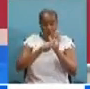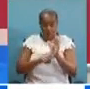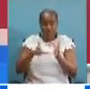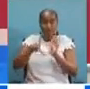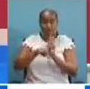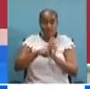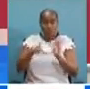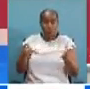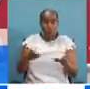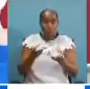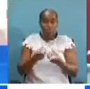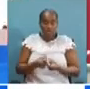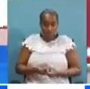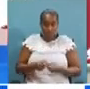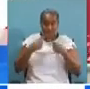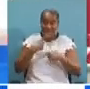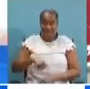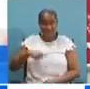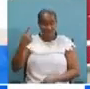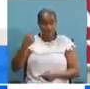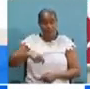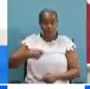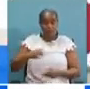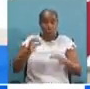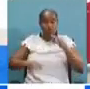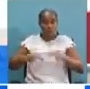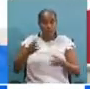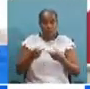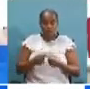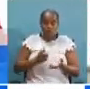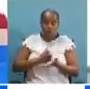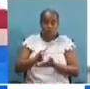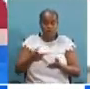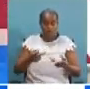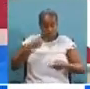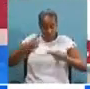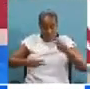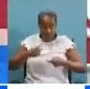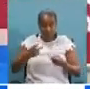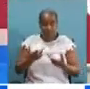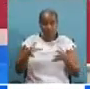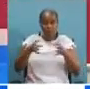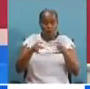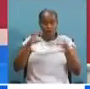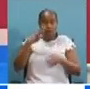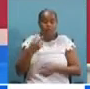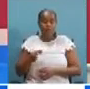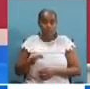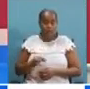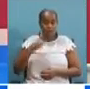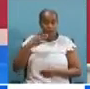de enquadramento orçamental. A denúncia é do presidente do Tribunal de Contas durante a audição parlamentar pela Comissão Especializada de Orçamento e